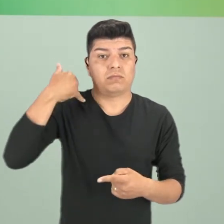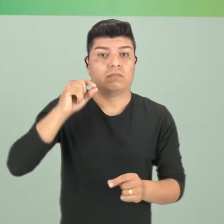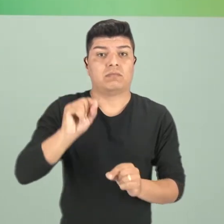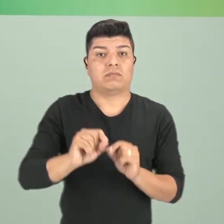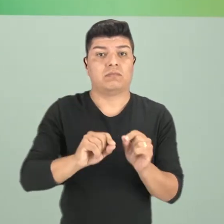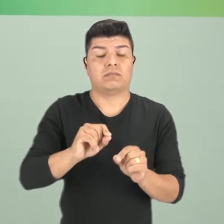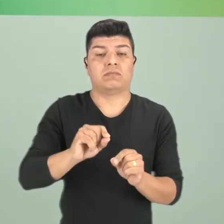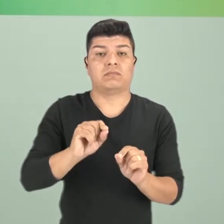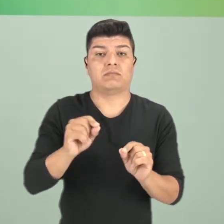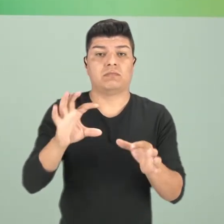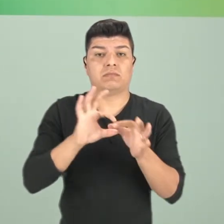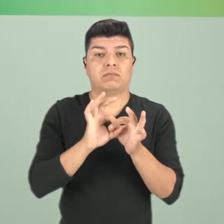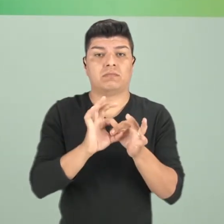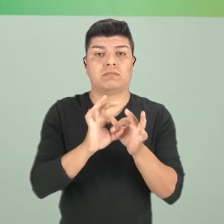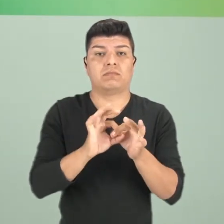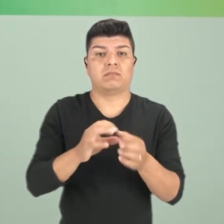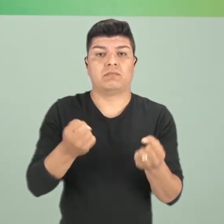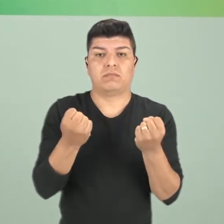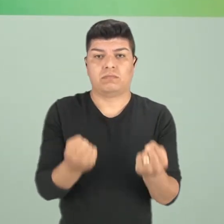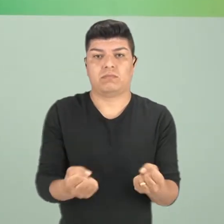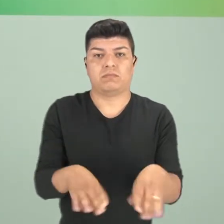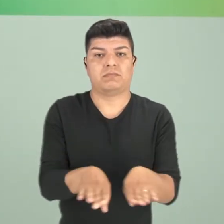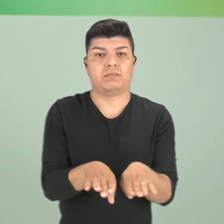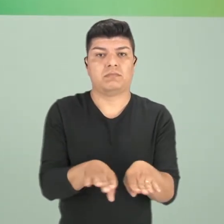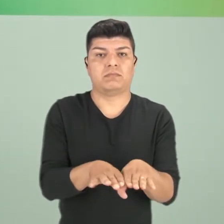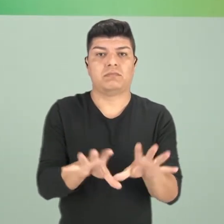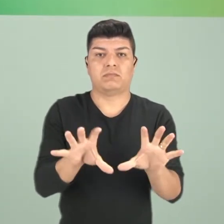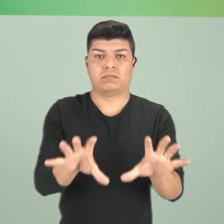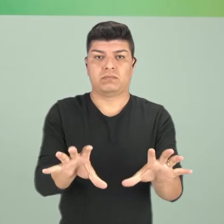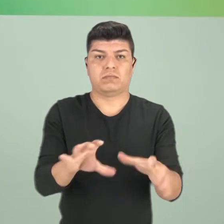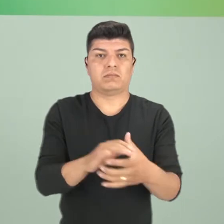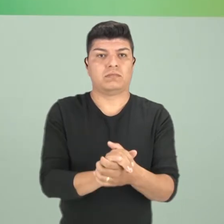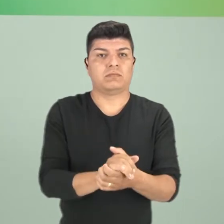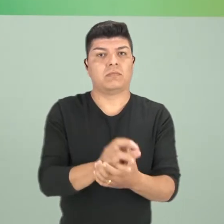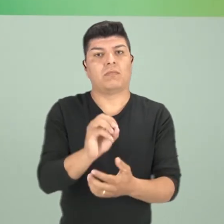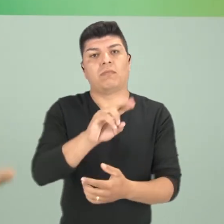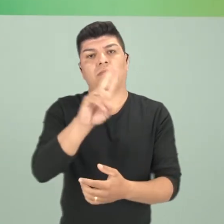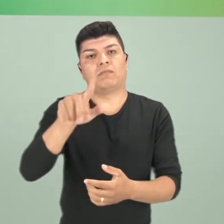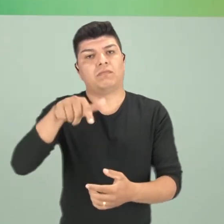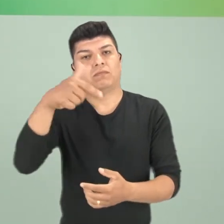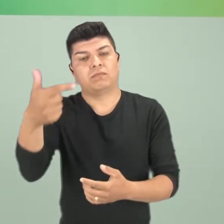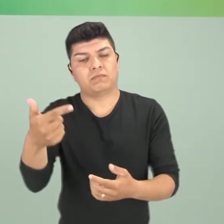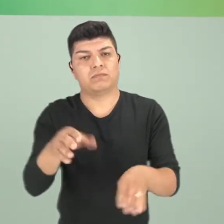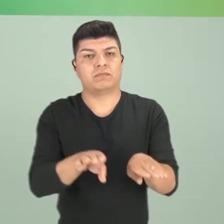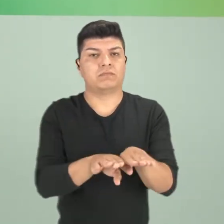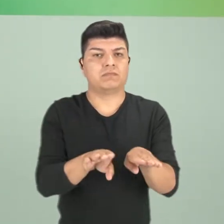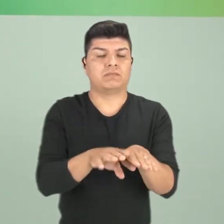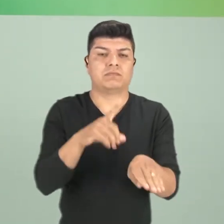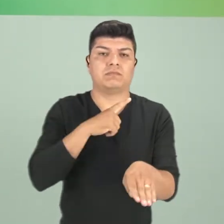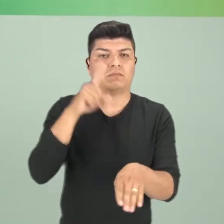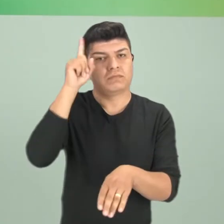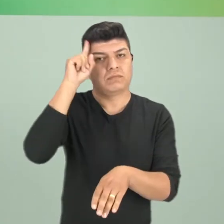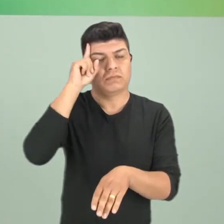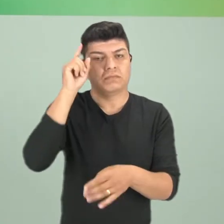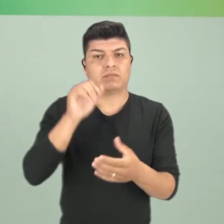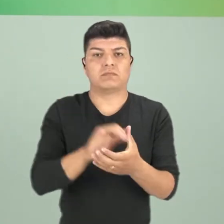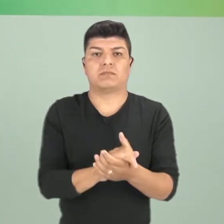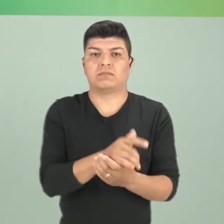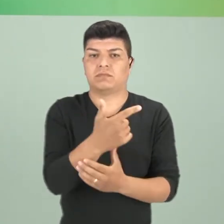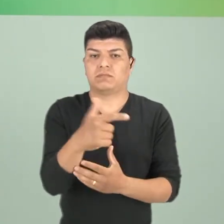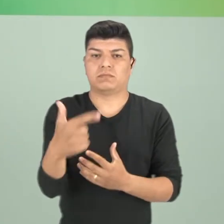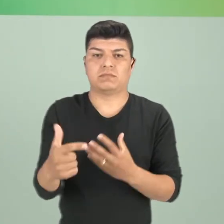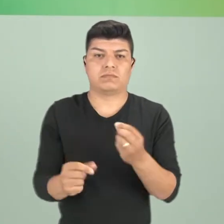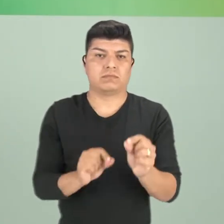está ligada ao peso. Então, nesse caso, ou em outros casos que nós temos no dia a dia, não